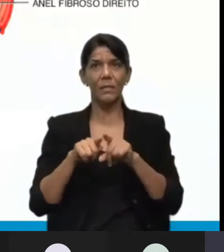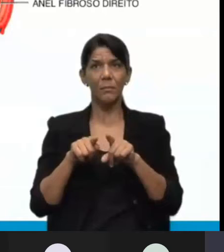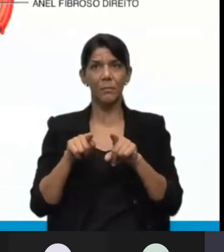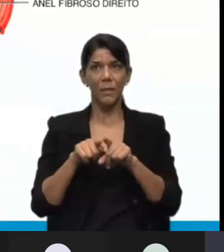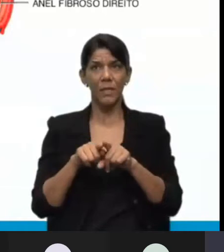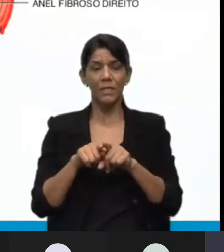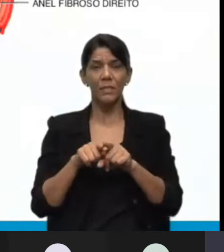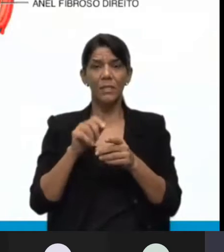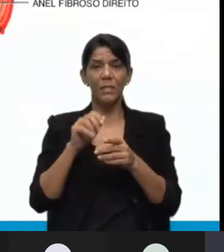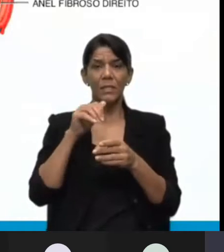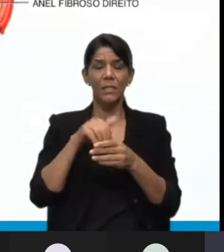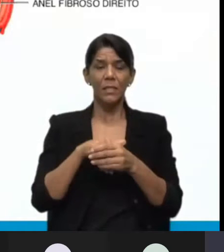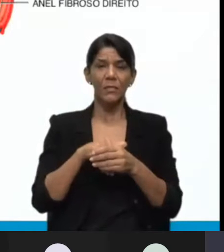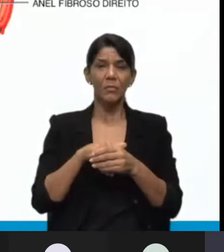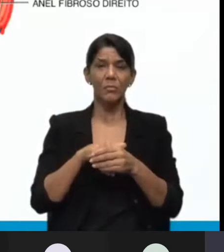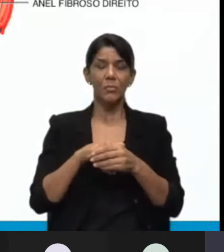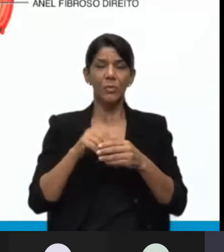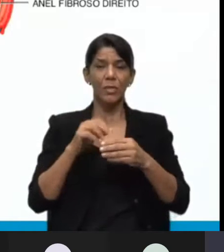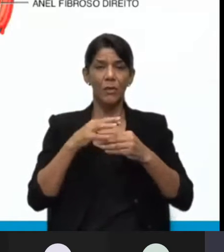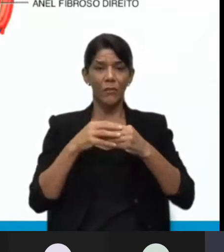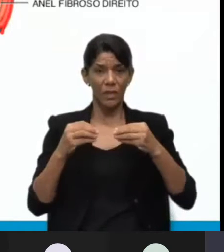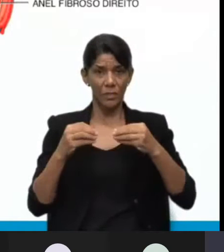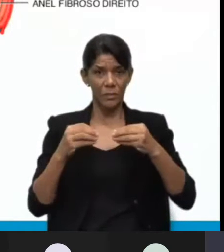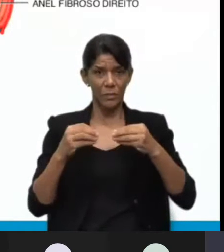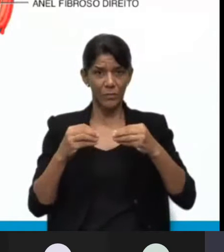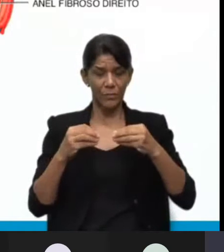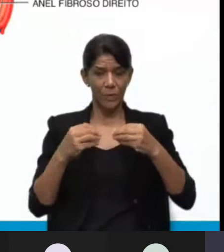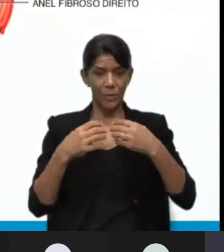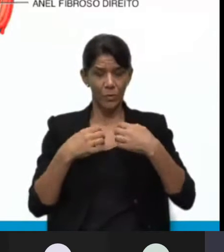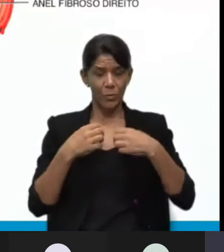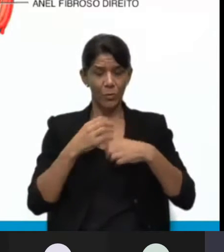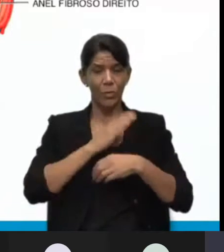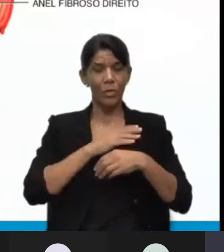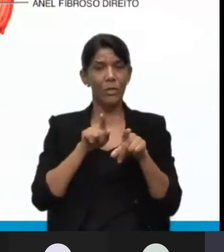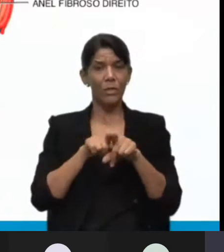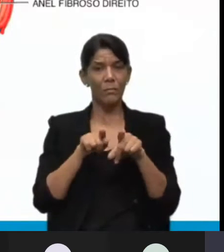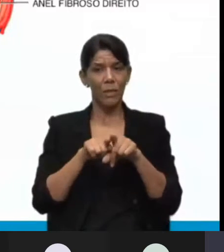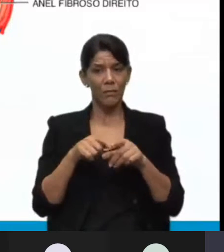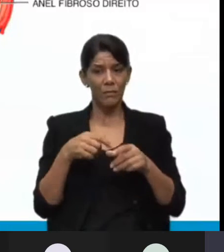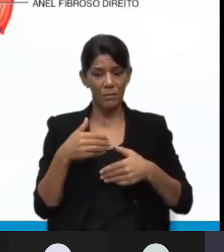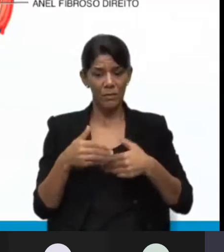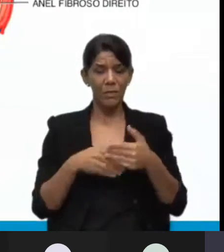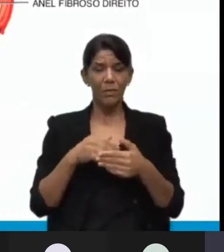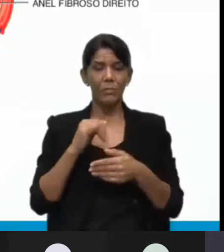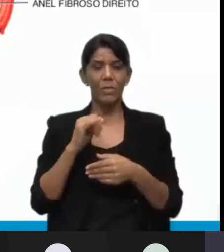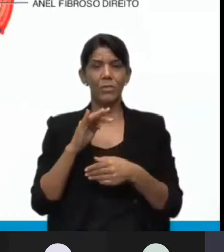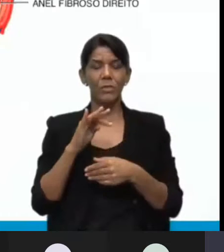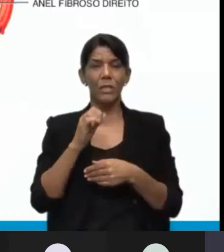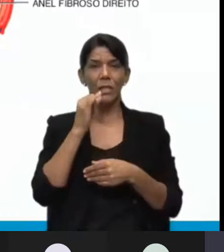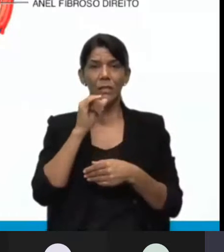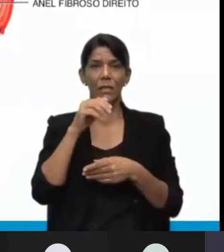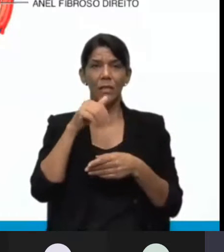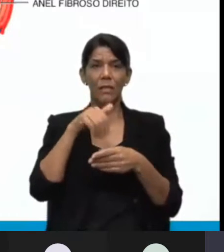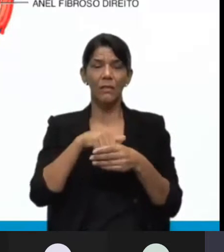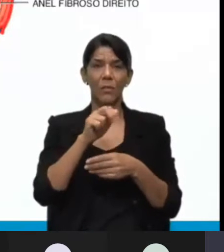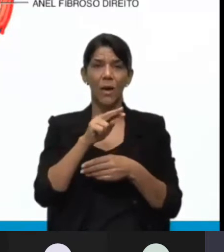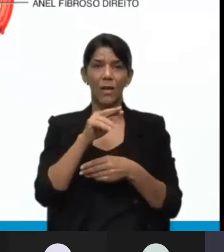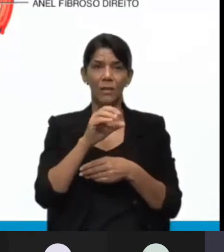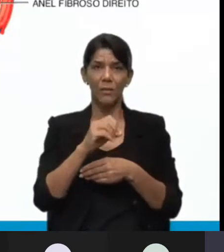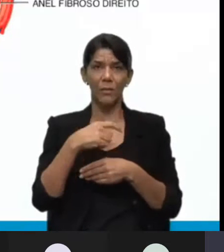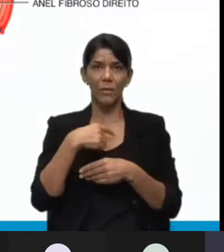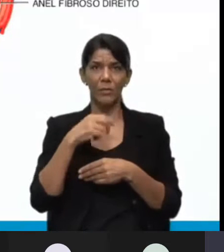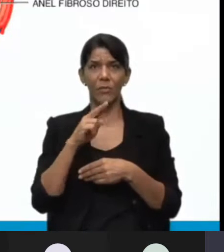de ponto de inserção para os feixes das fibras musculares cardíacas e também vão atuar como um isolante elétrico entre o